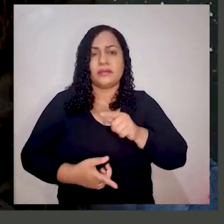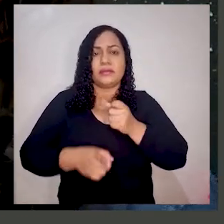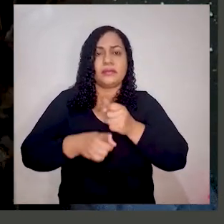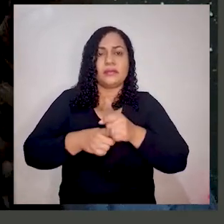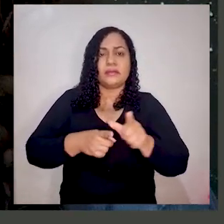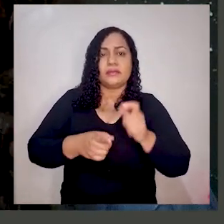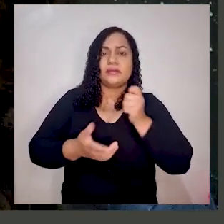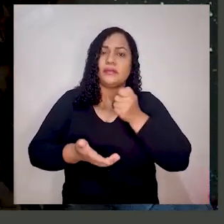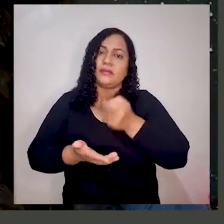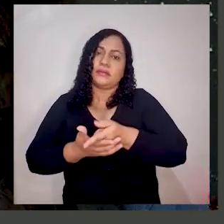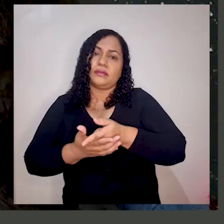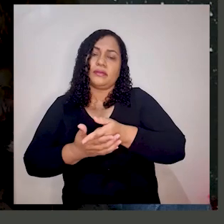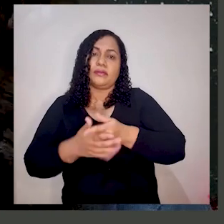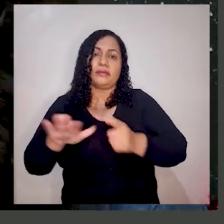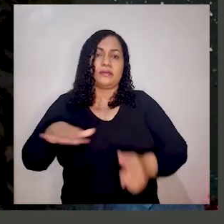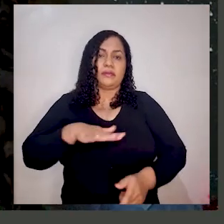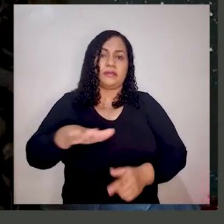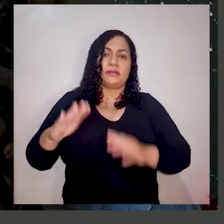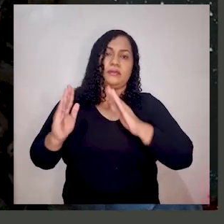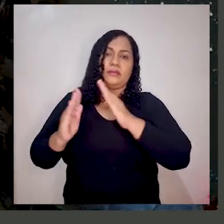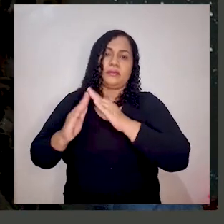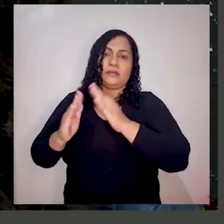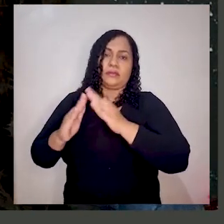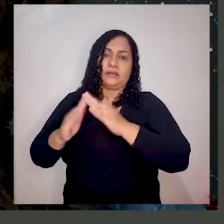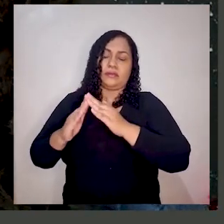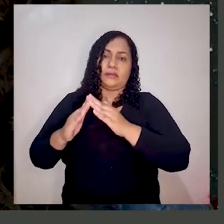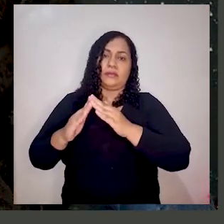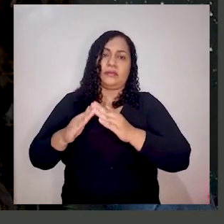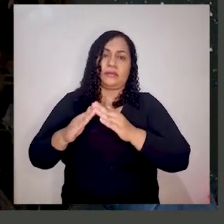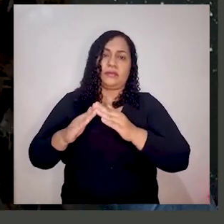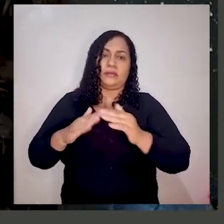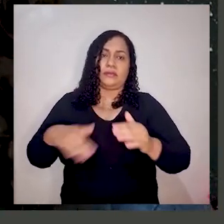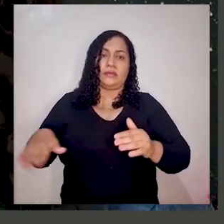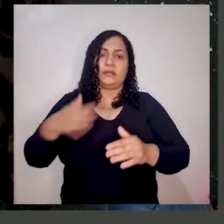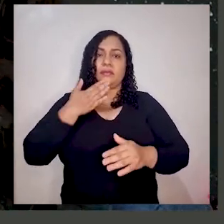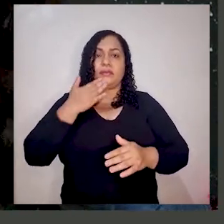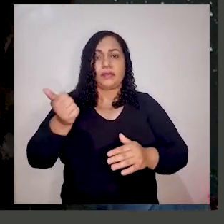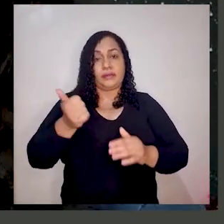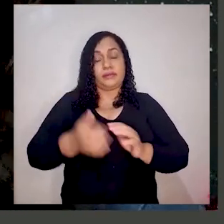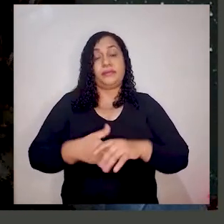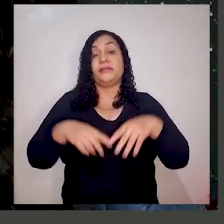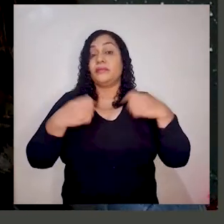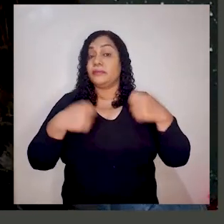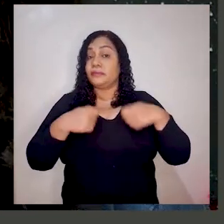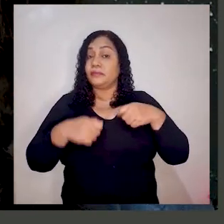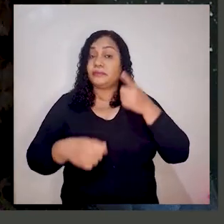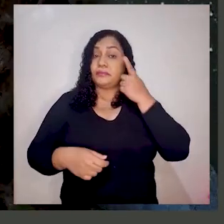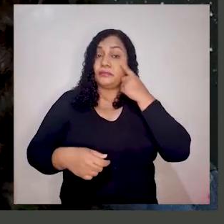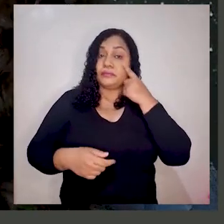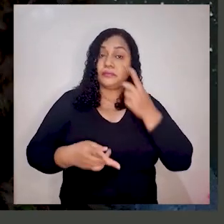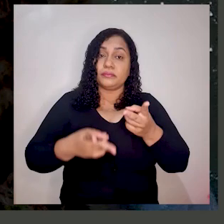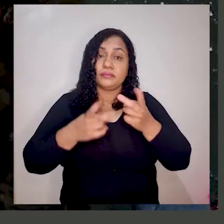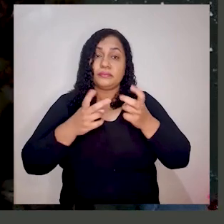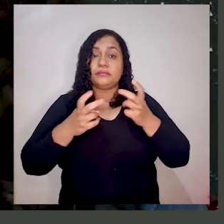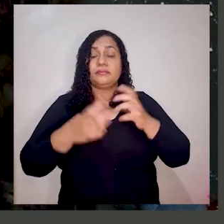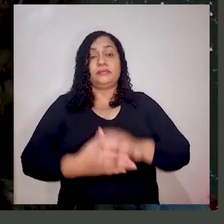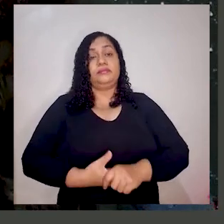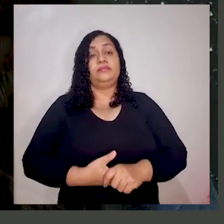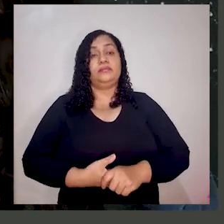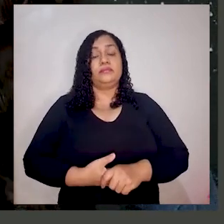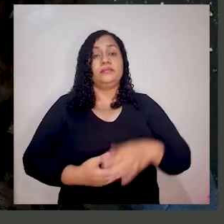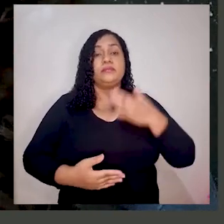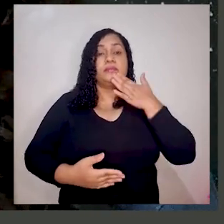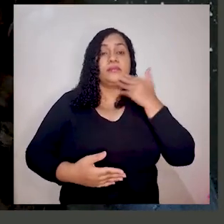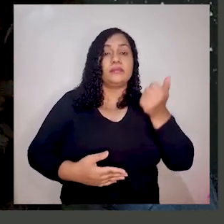mundo consegue alugar ou comprar um imóvel em uma área melhor estruturada. Então é preciso ver primeiro esse ponto,